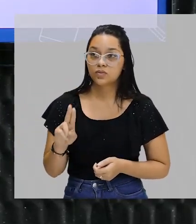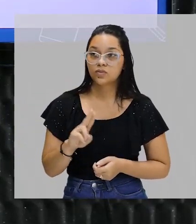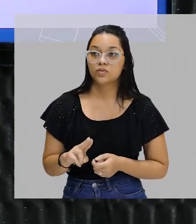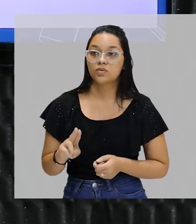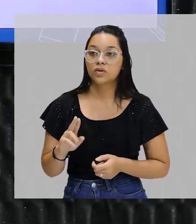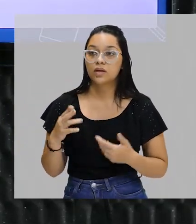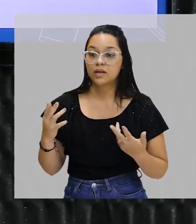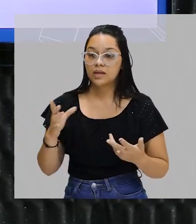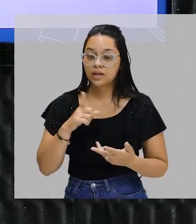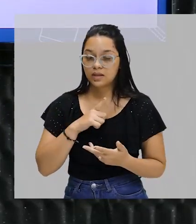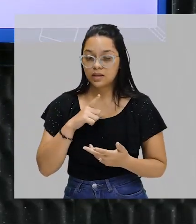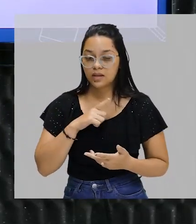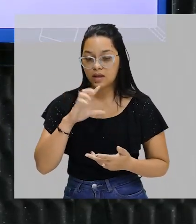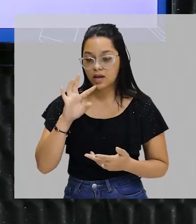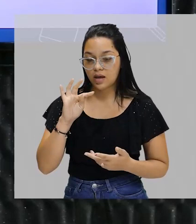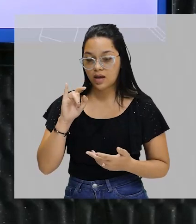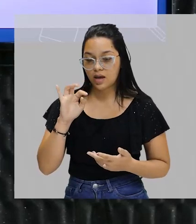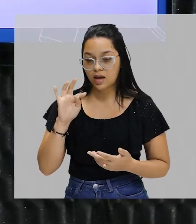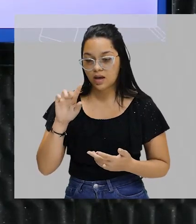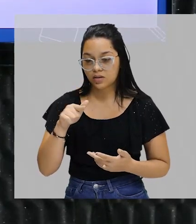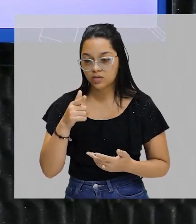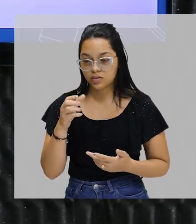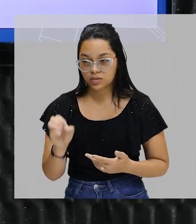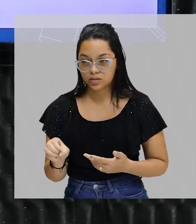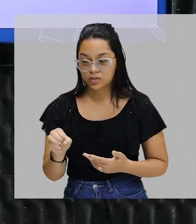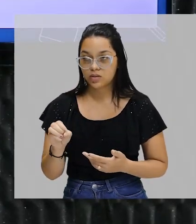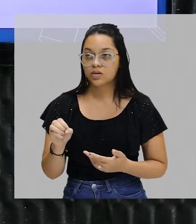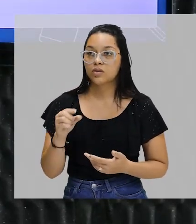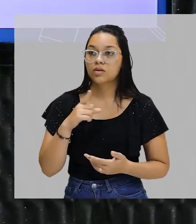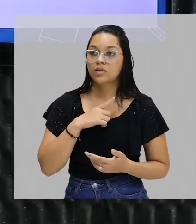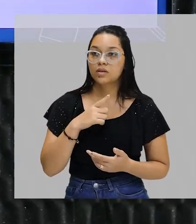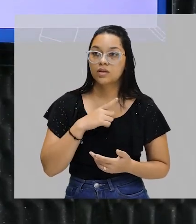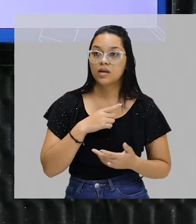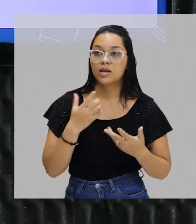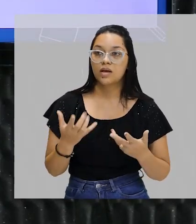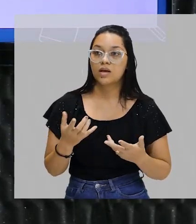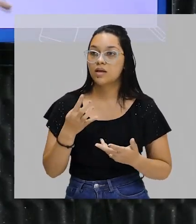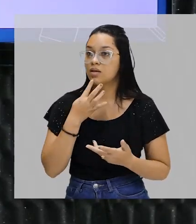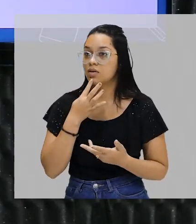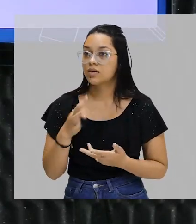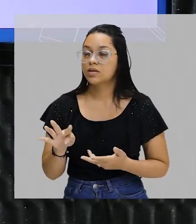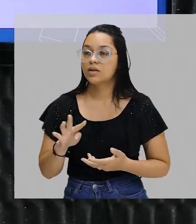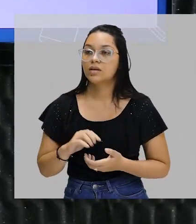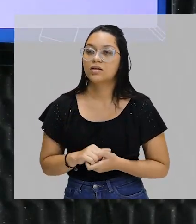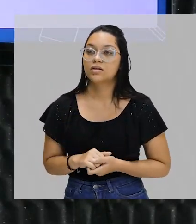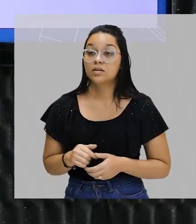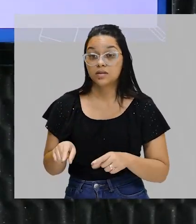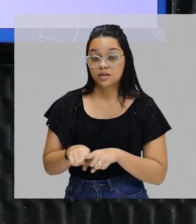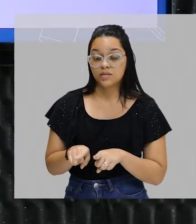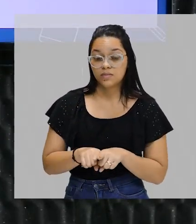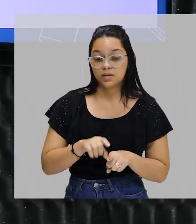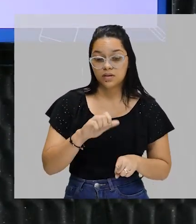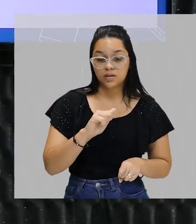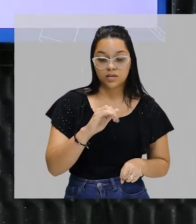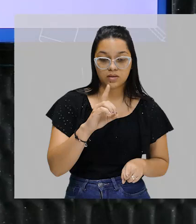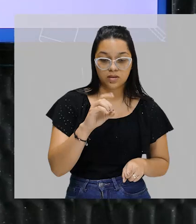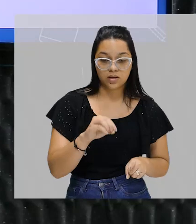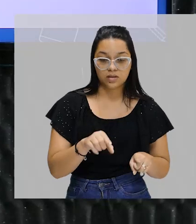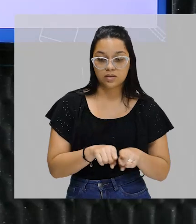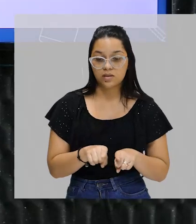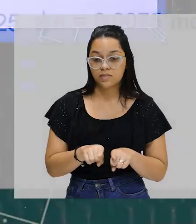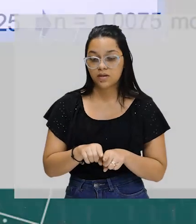a titulação para a determinação de concentrações desconhecidas, tanto de ácido quanto